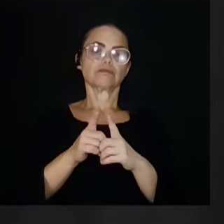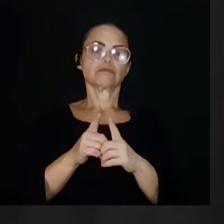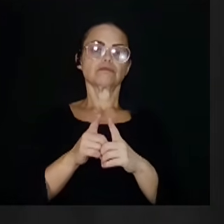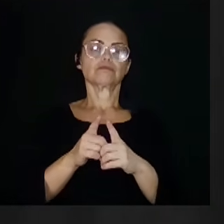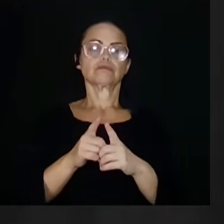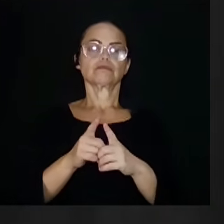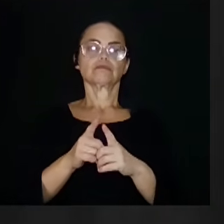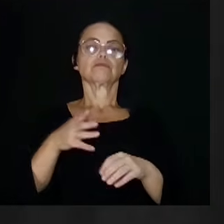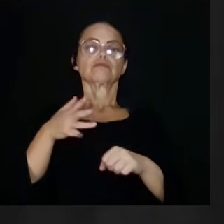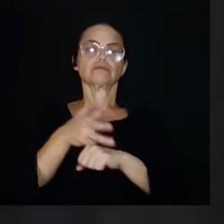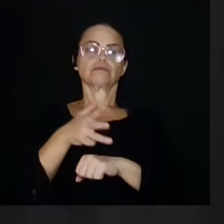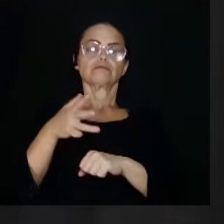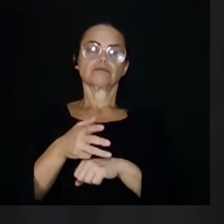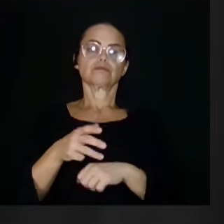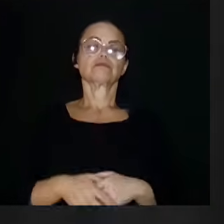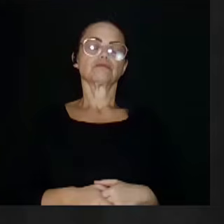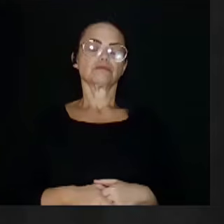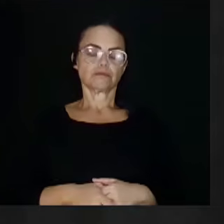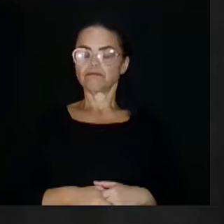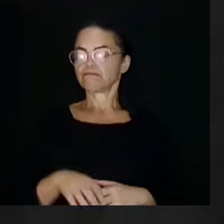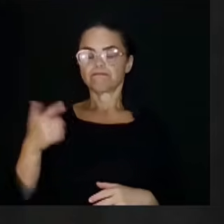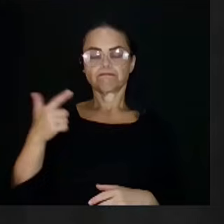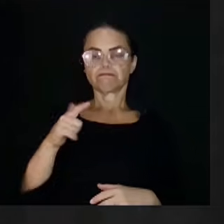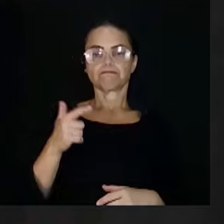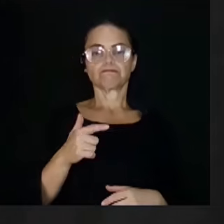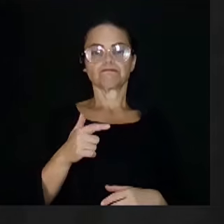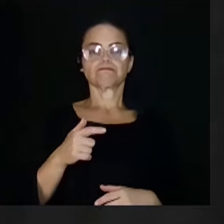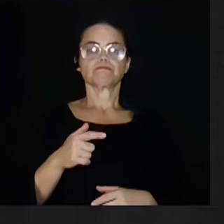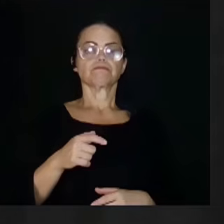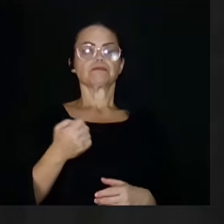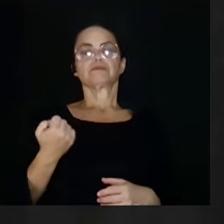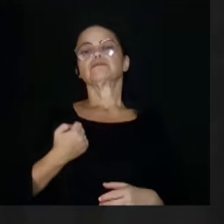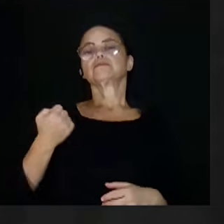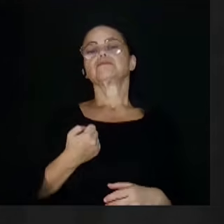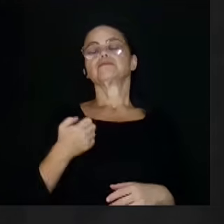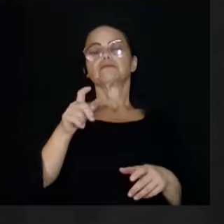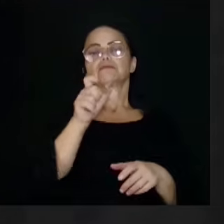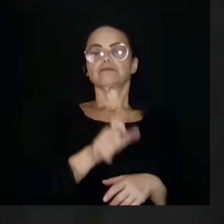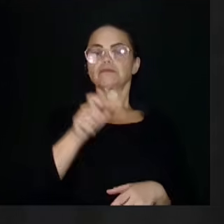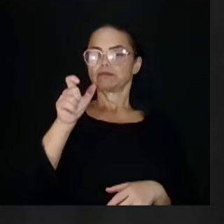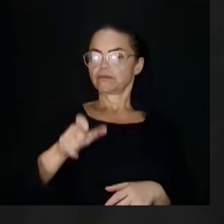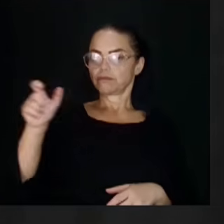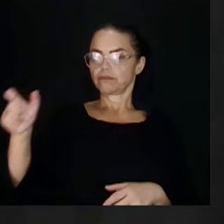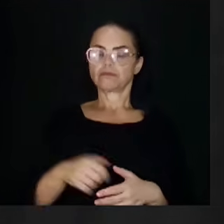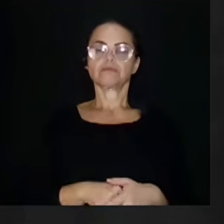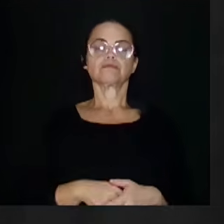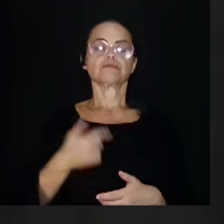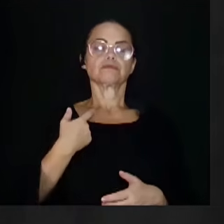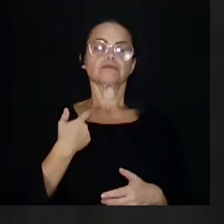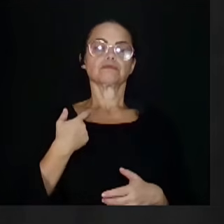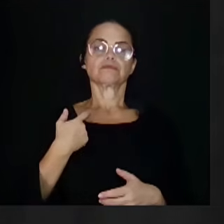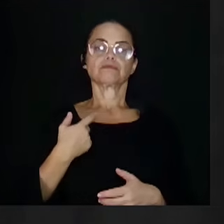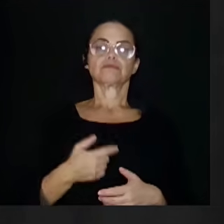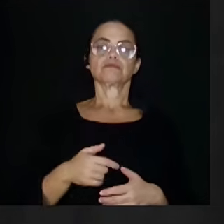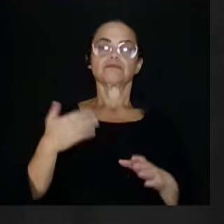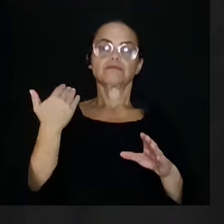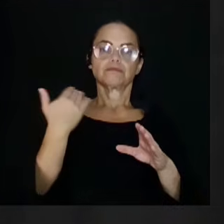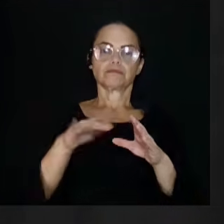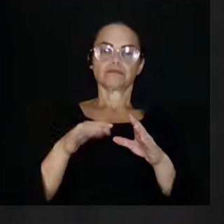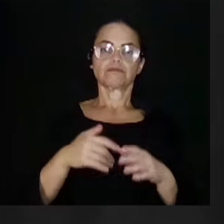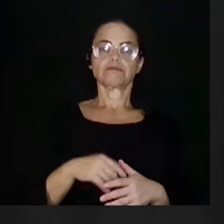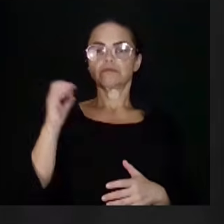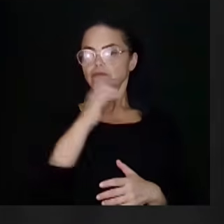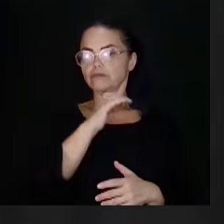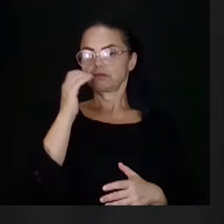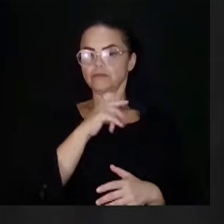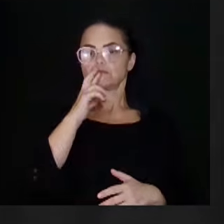Então, a gente não aumentou o número de pessoas para fazer isso. Então, a gente coloca lá a mensagem automática que a resposta vai ser ali